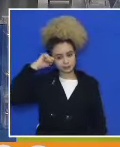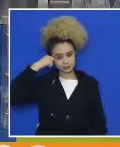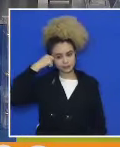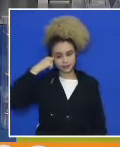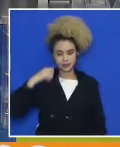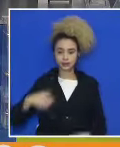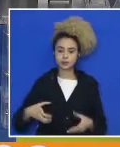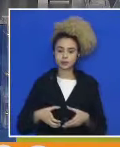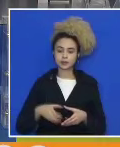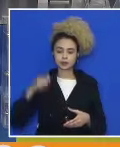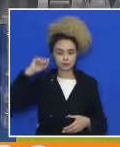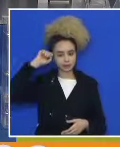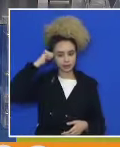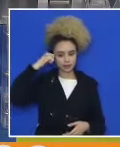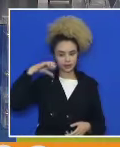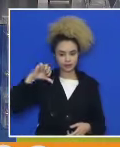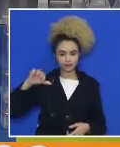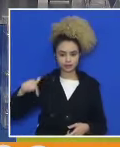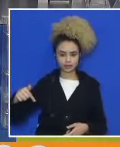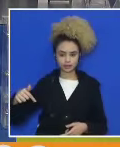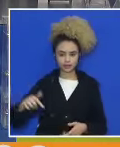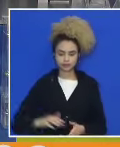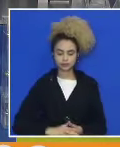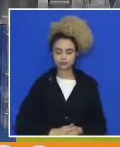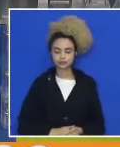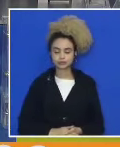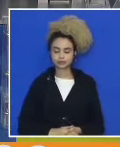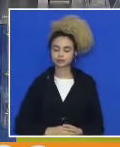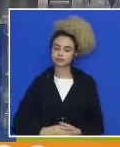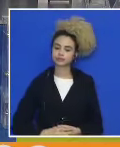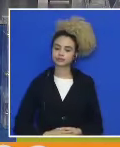bola preta número 97.